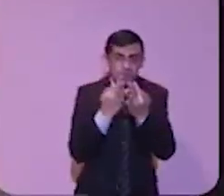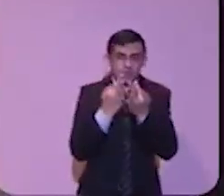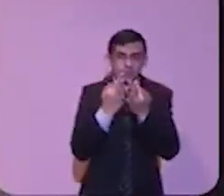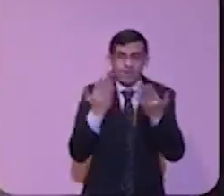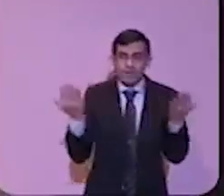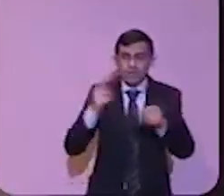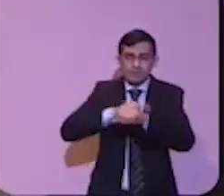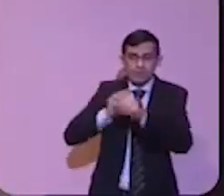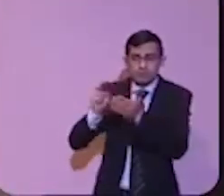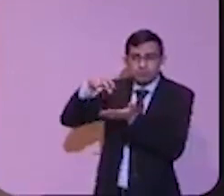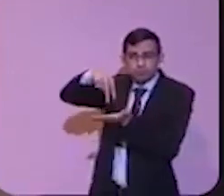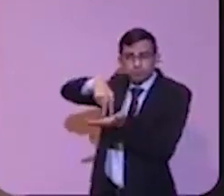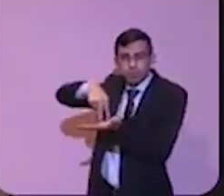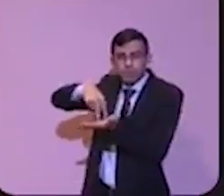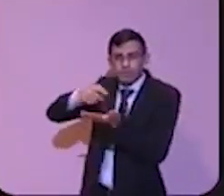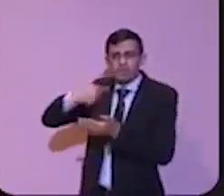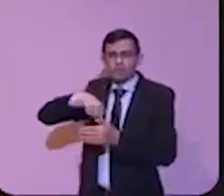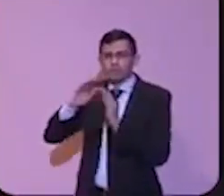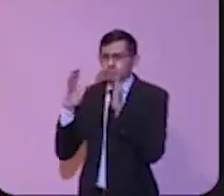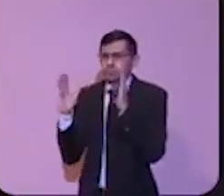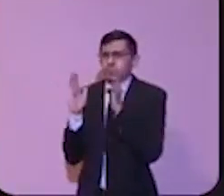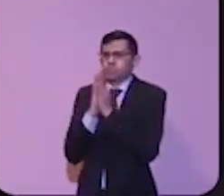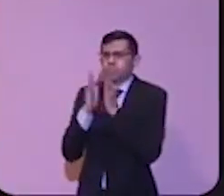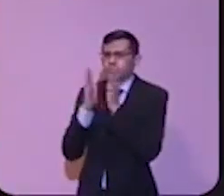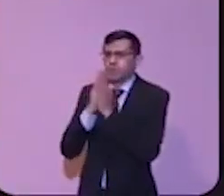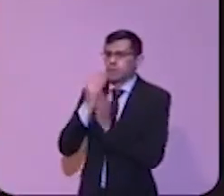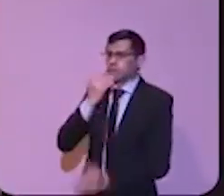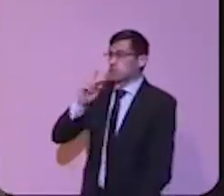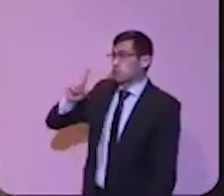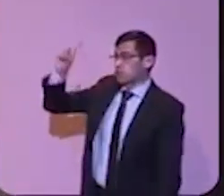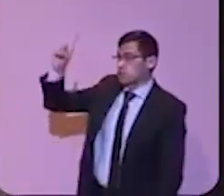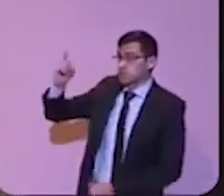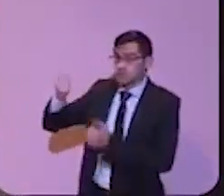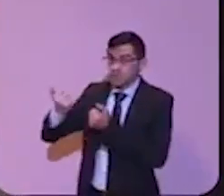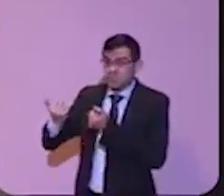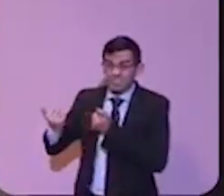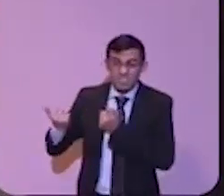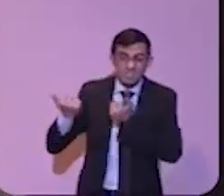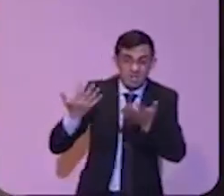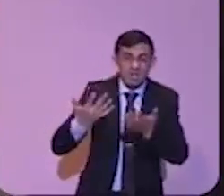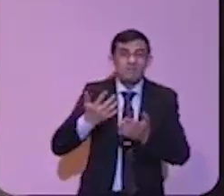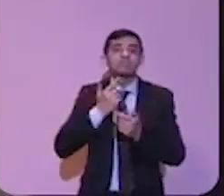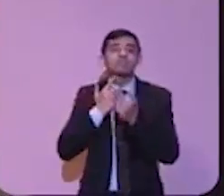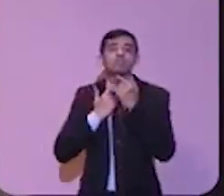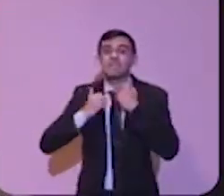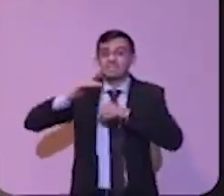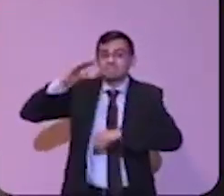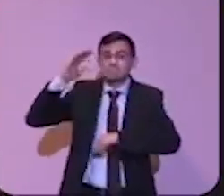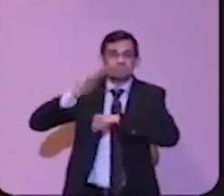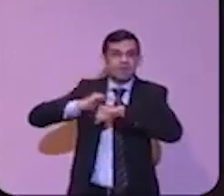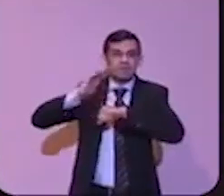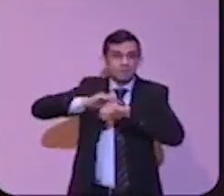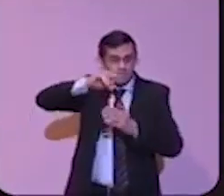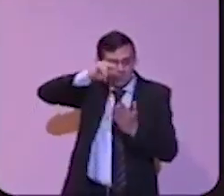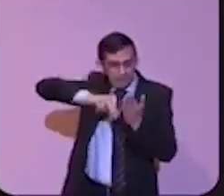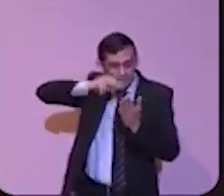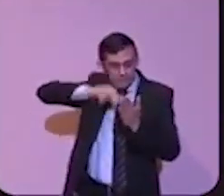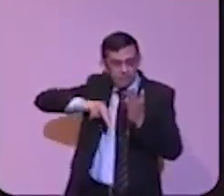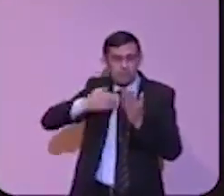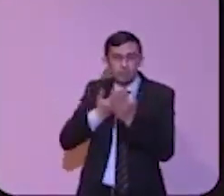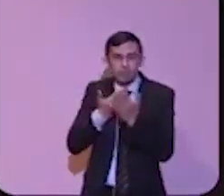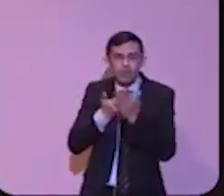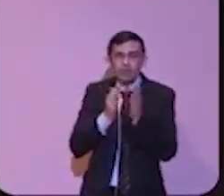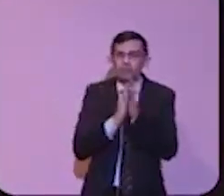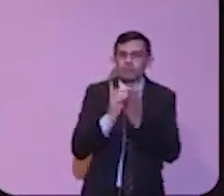também onde você está, e nós vamos orar pedindo para que Deus te dê fome e sede da palavra de Deus.